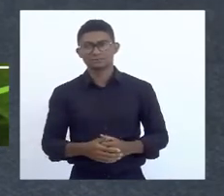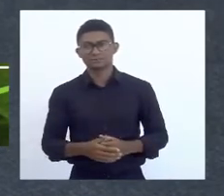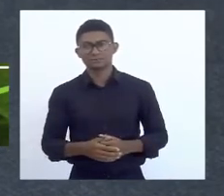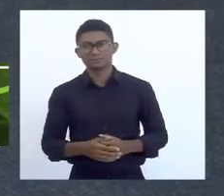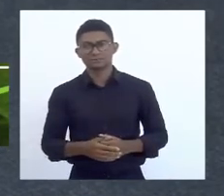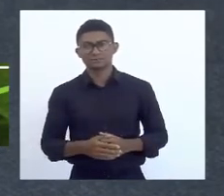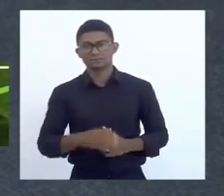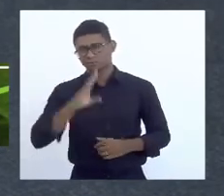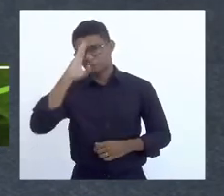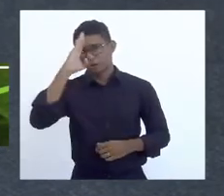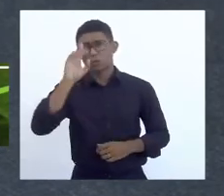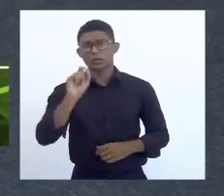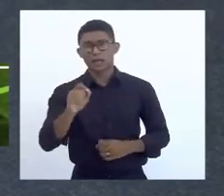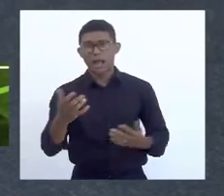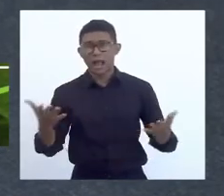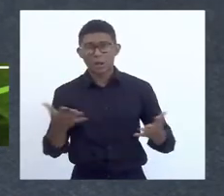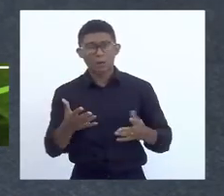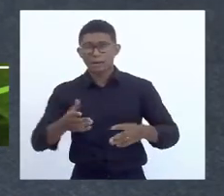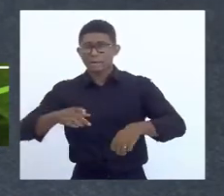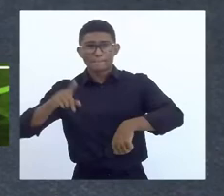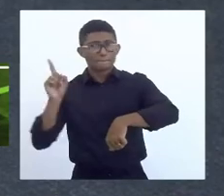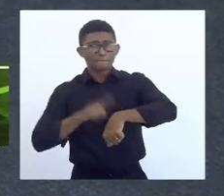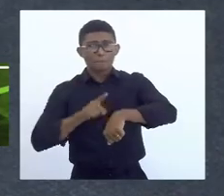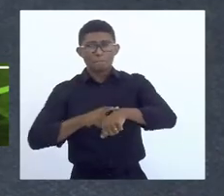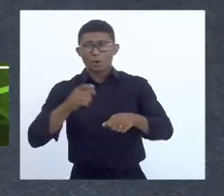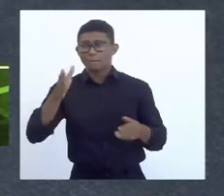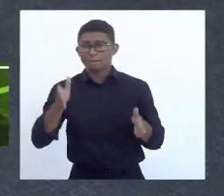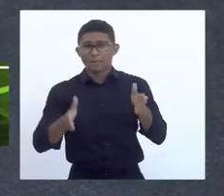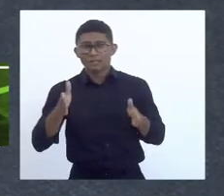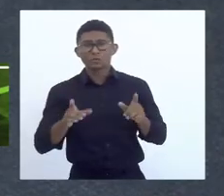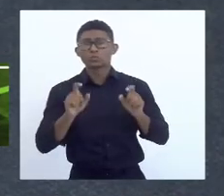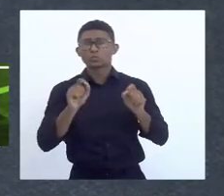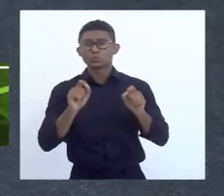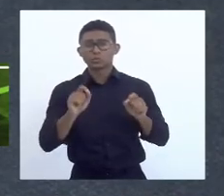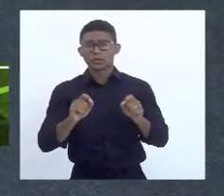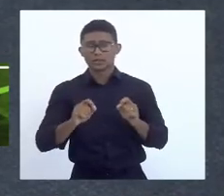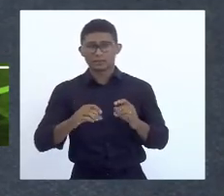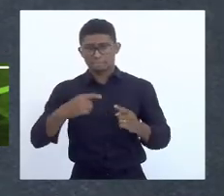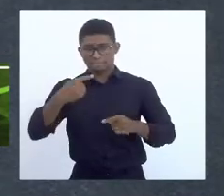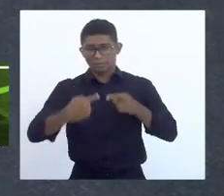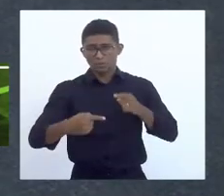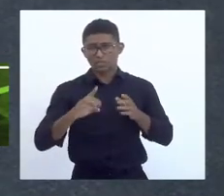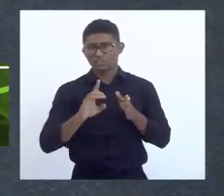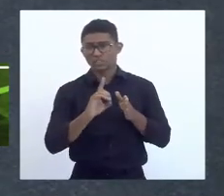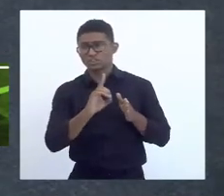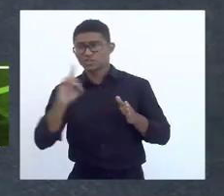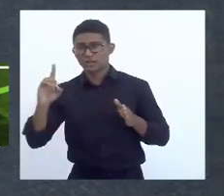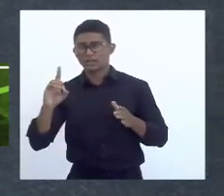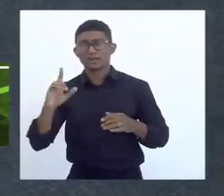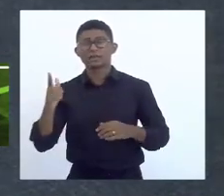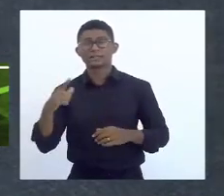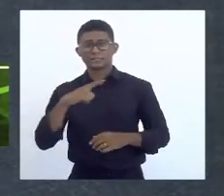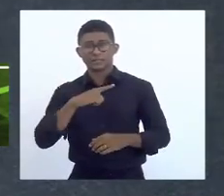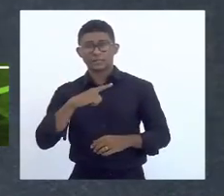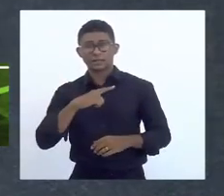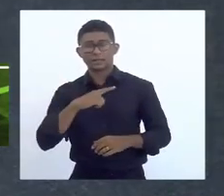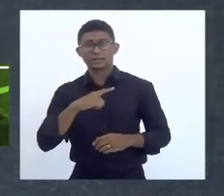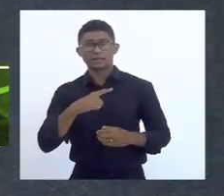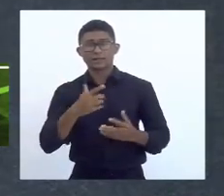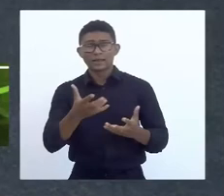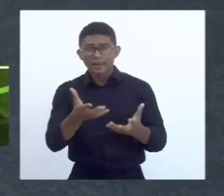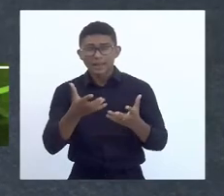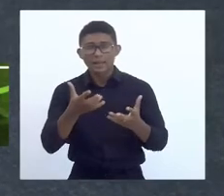momento que uma onda conservadora de extrema-direita tenta redesenhar o papel das mulheres no